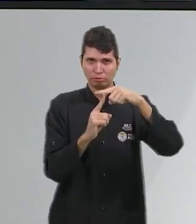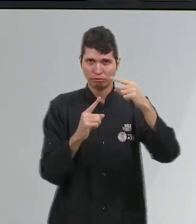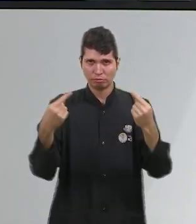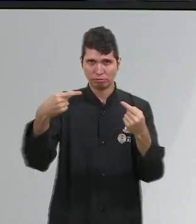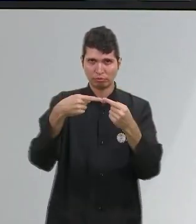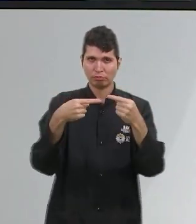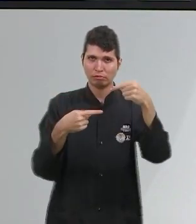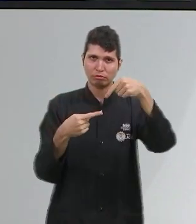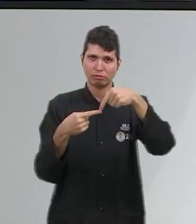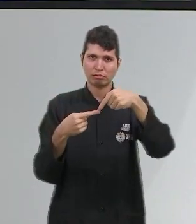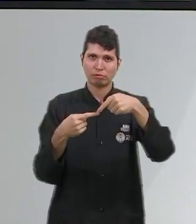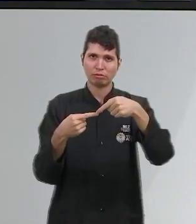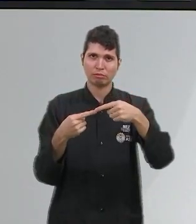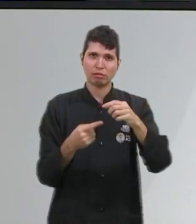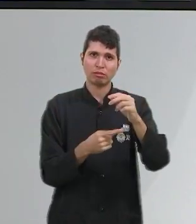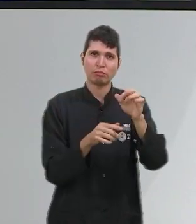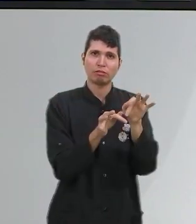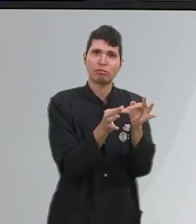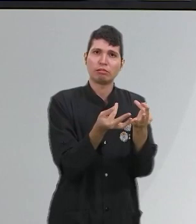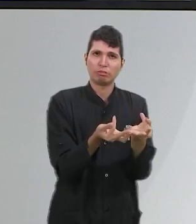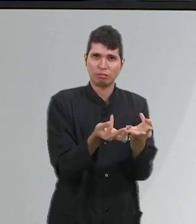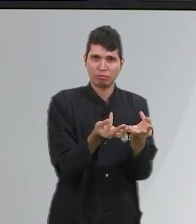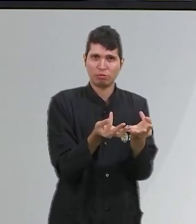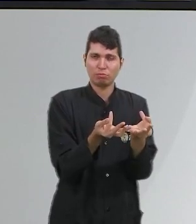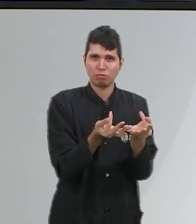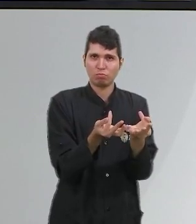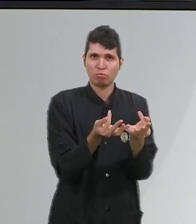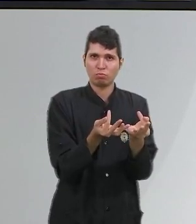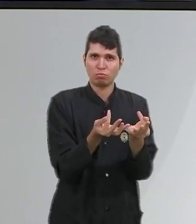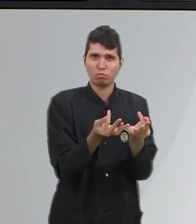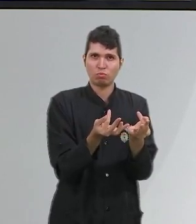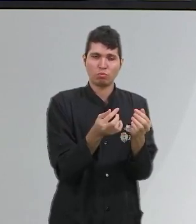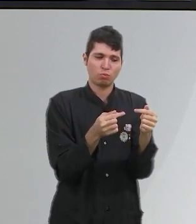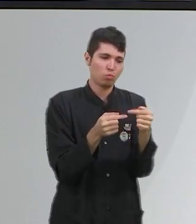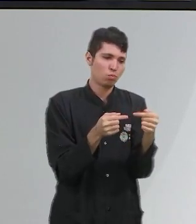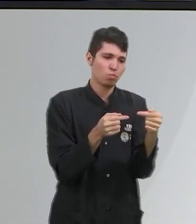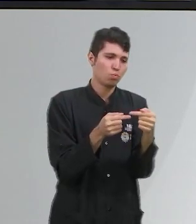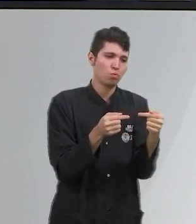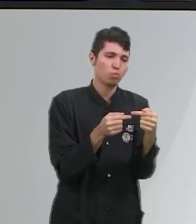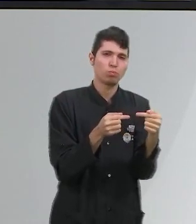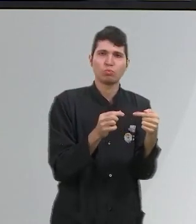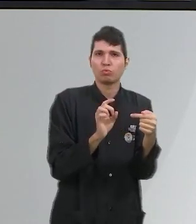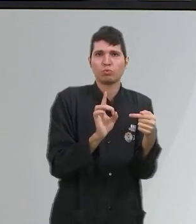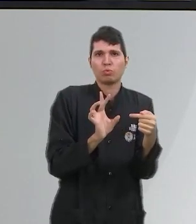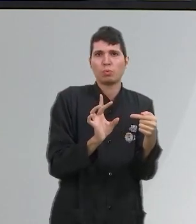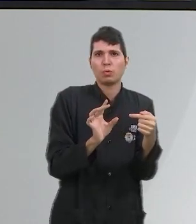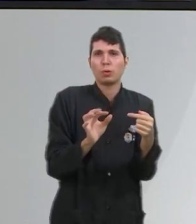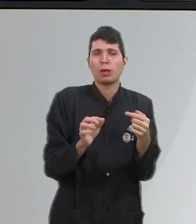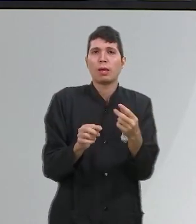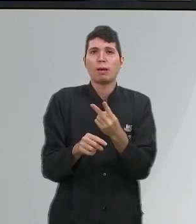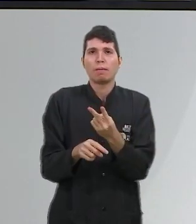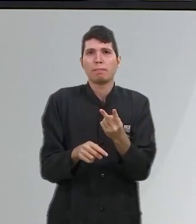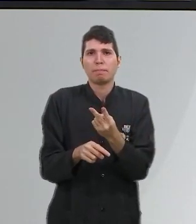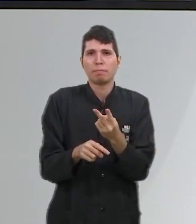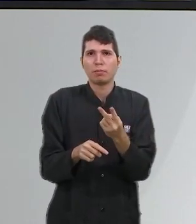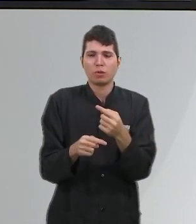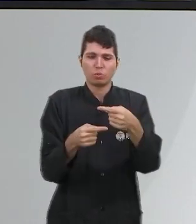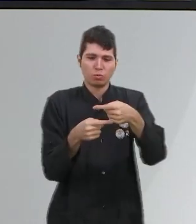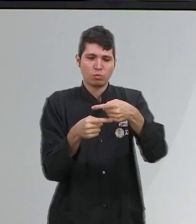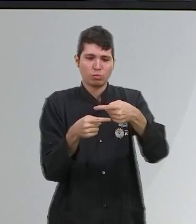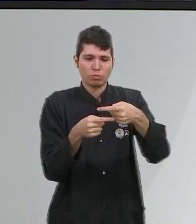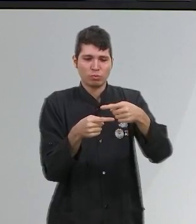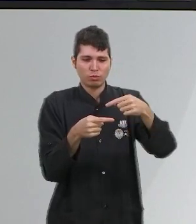que eu chamo de ligação simples, formada por um único tracinho, ligação dupla, formada por 2 traços,